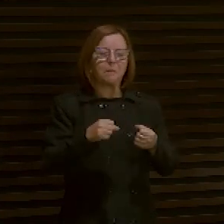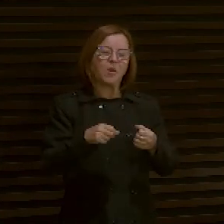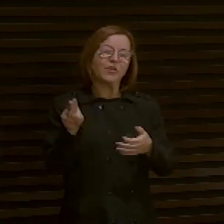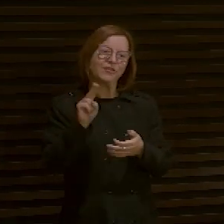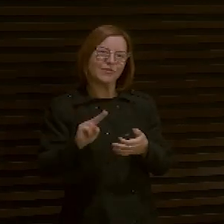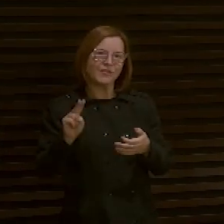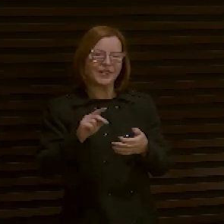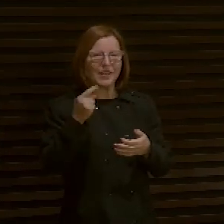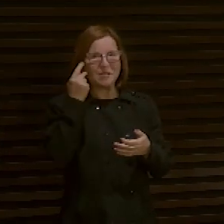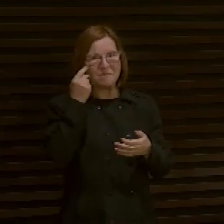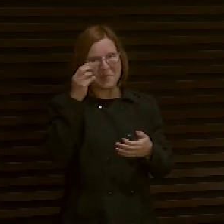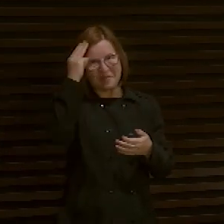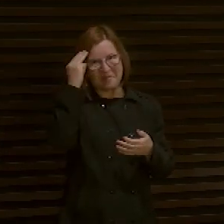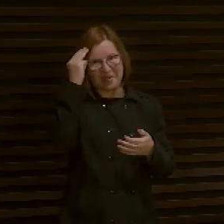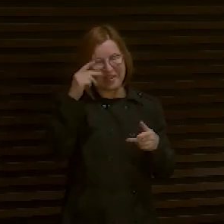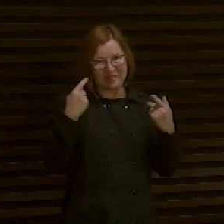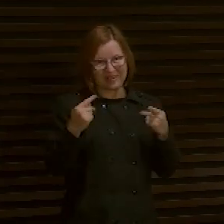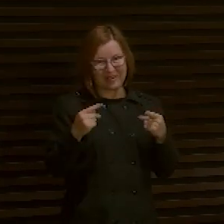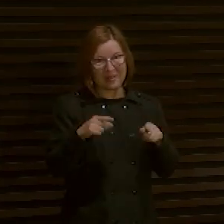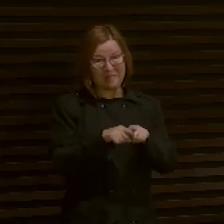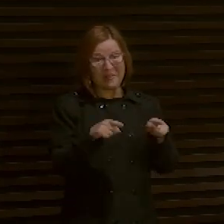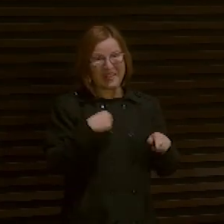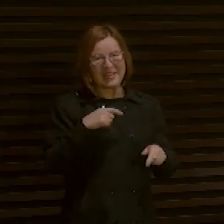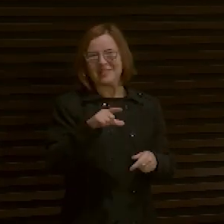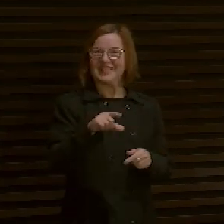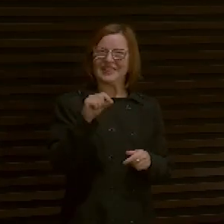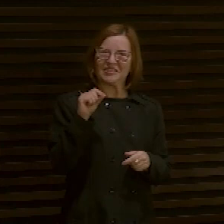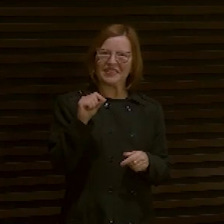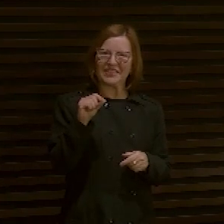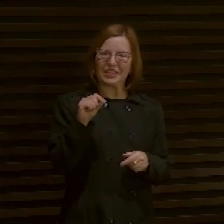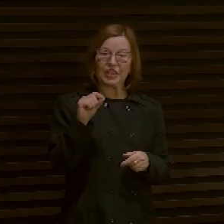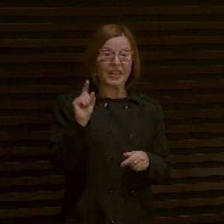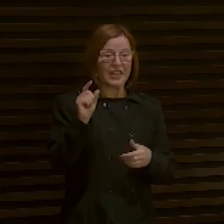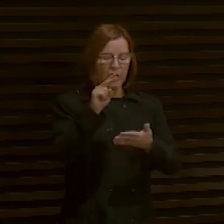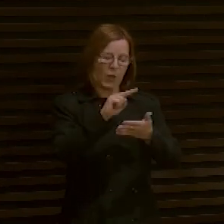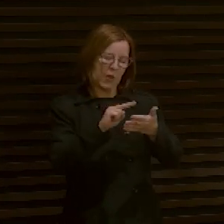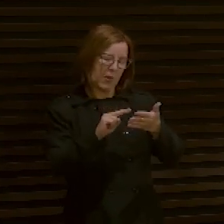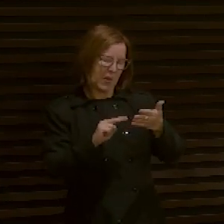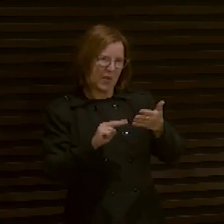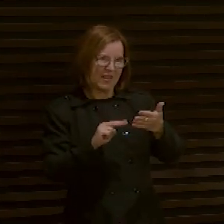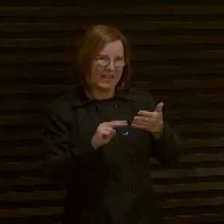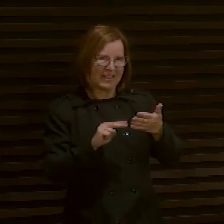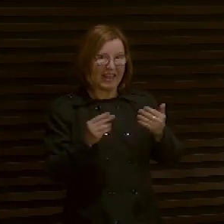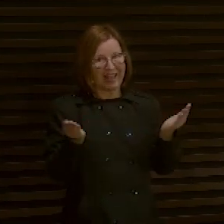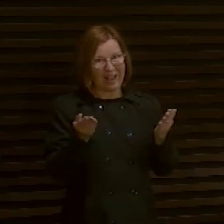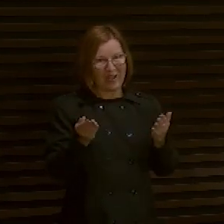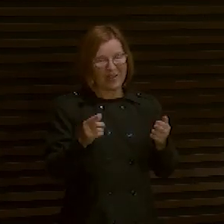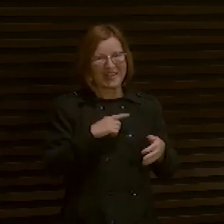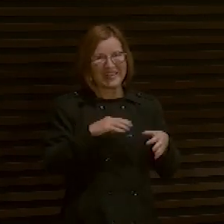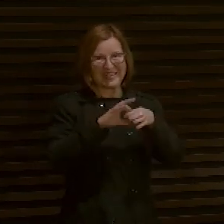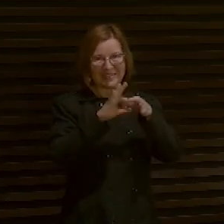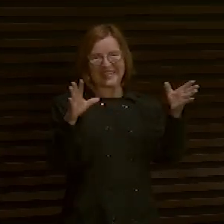gente meditar no que foi pregado, mas eu prefiro não fazer a leitura corrente do boletim e ter essa liberdade para a gente ir para o